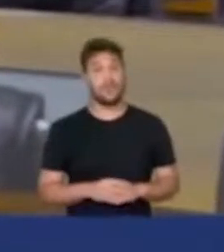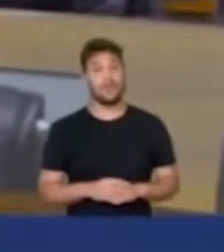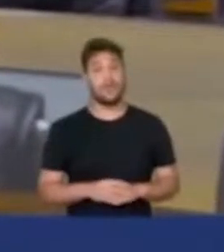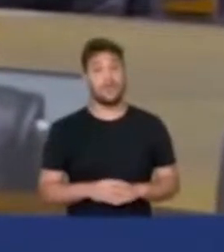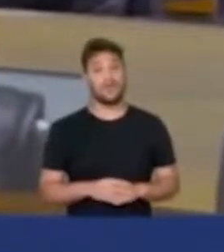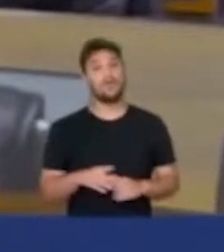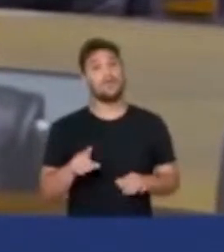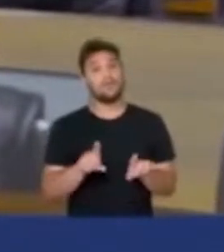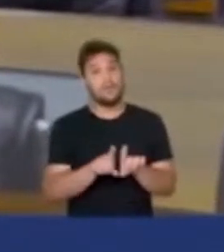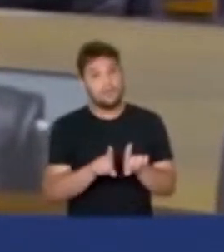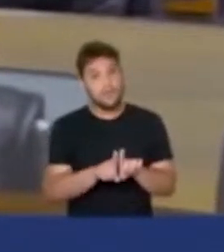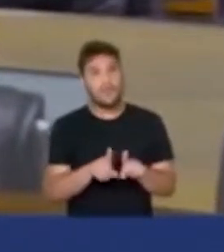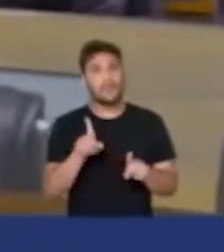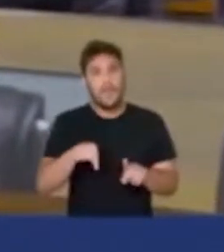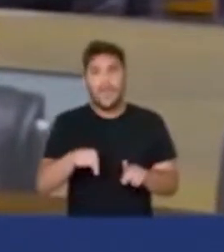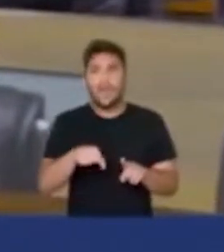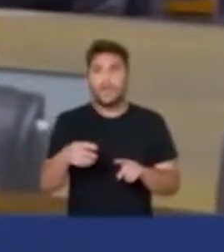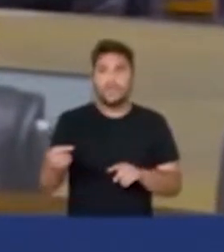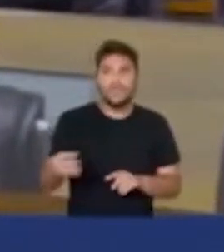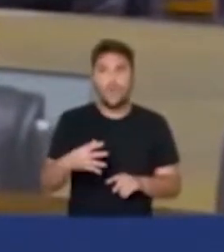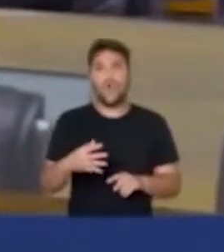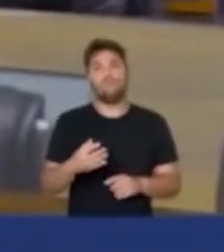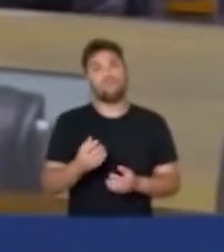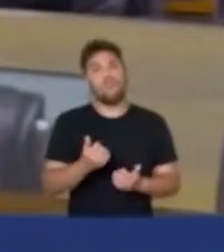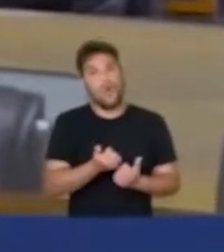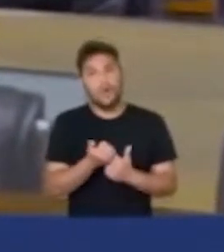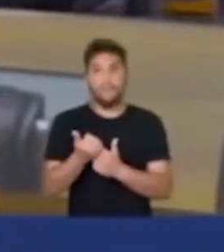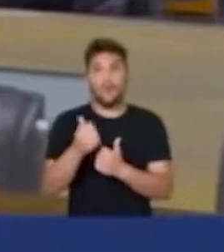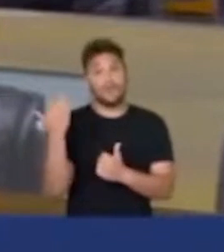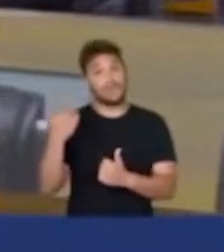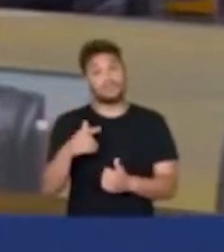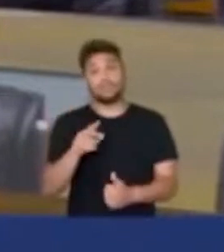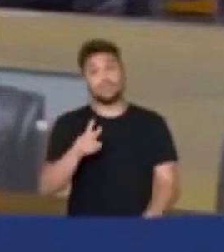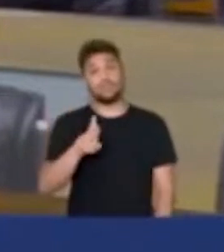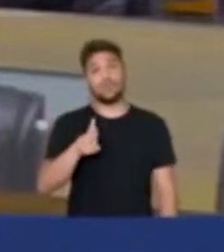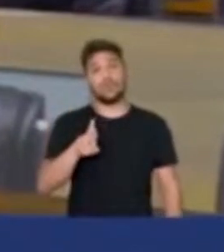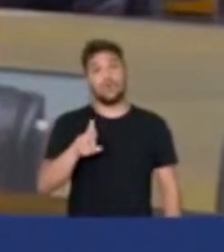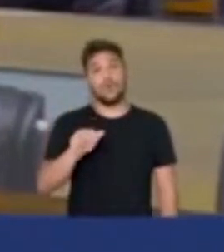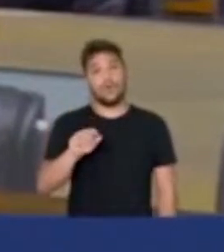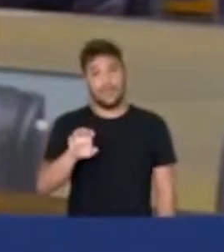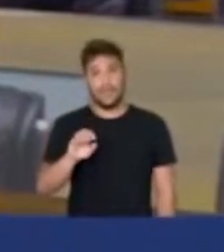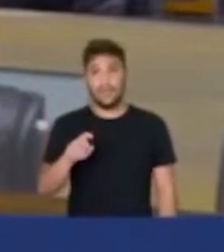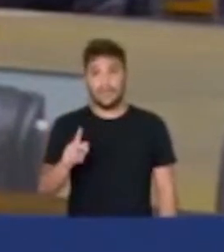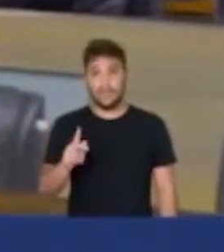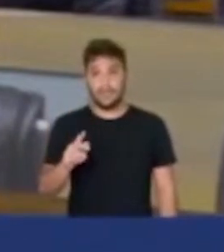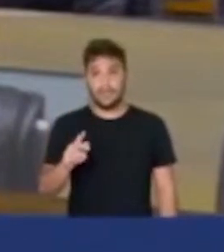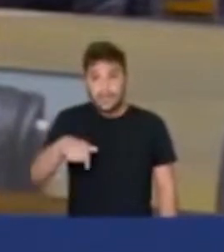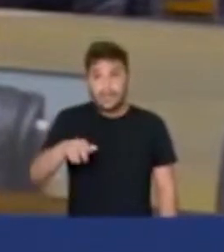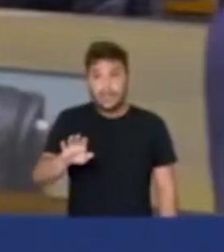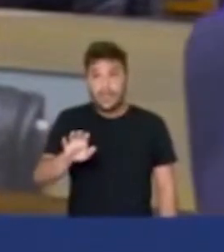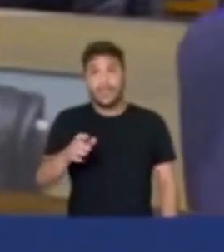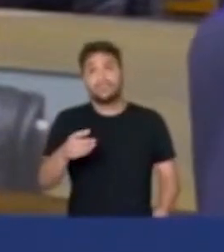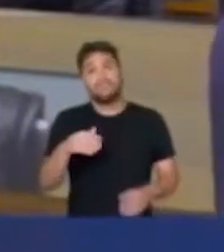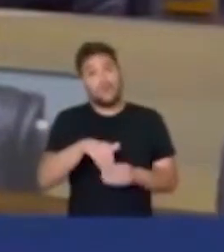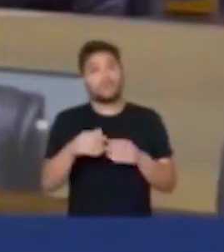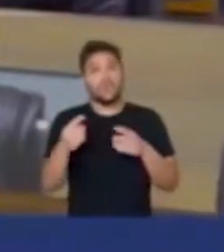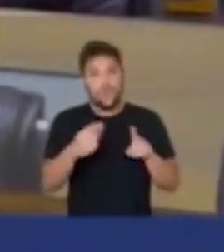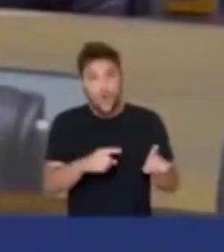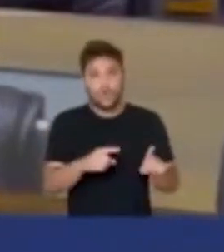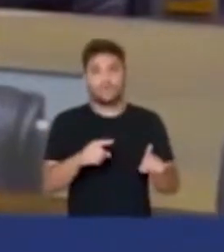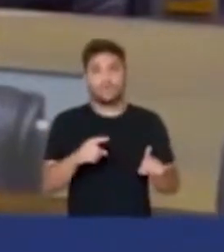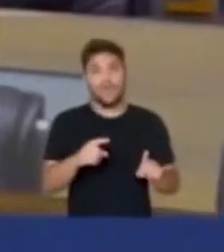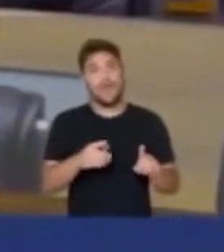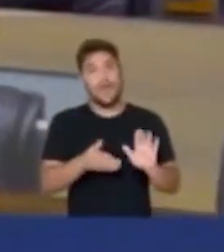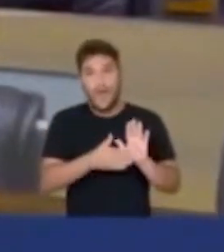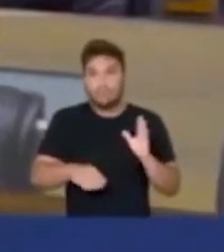vez que cria ainda um novo benefício que não existia no REIC. Então, só para registrar, voto contrário do novo ao parecer pelas emendas